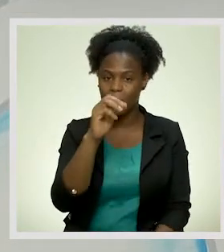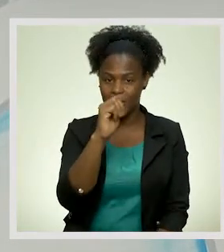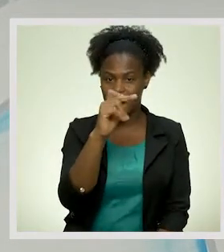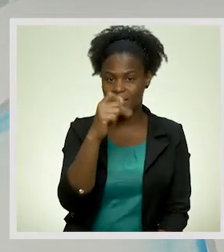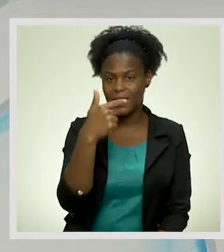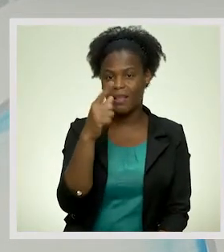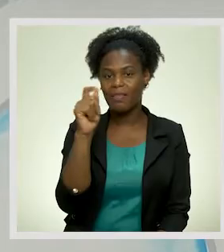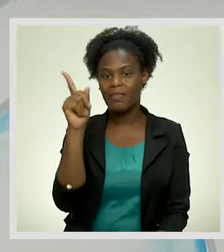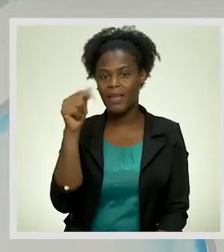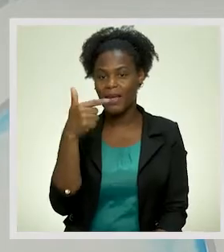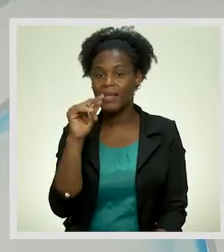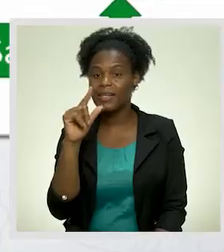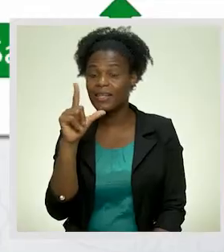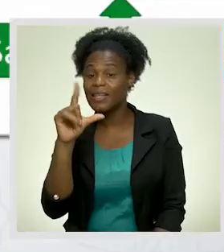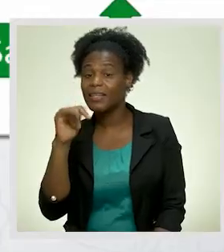do planeta